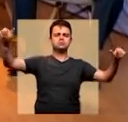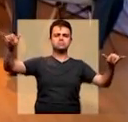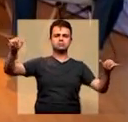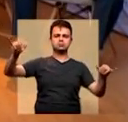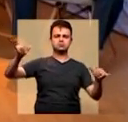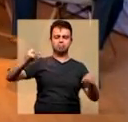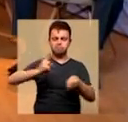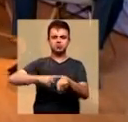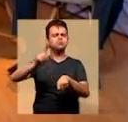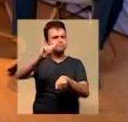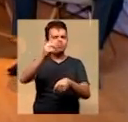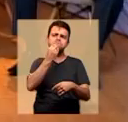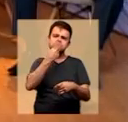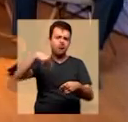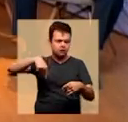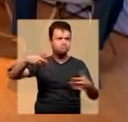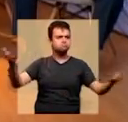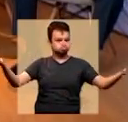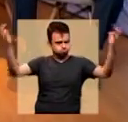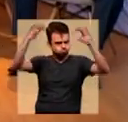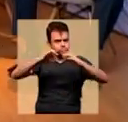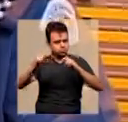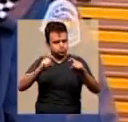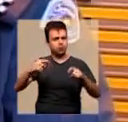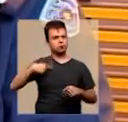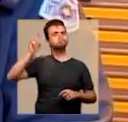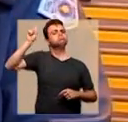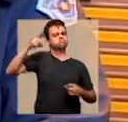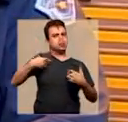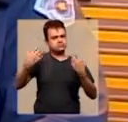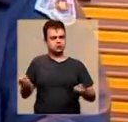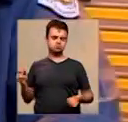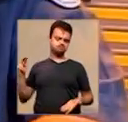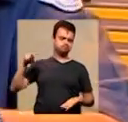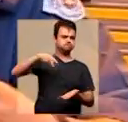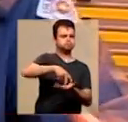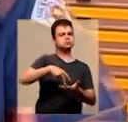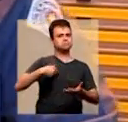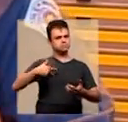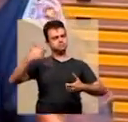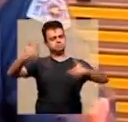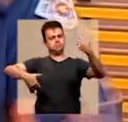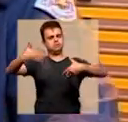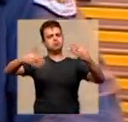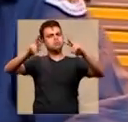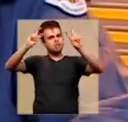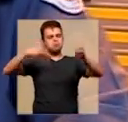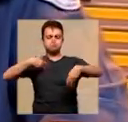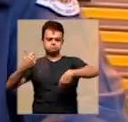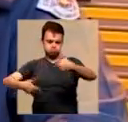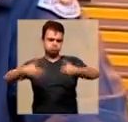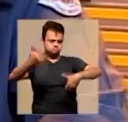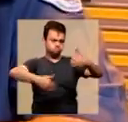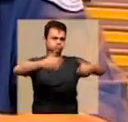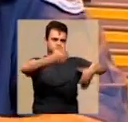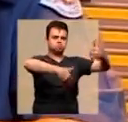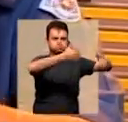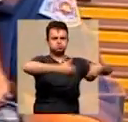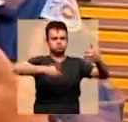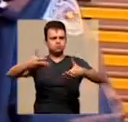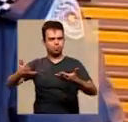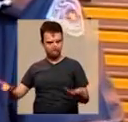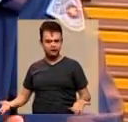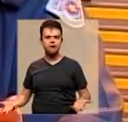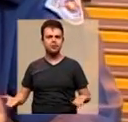uma audiência pública aqui na Casa Legislativa, eu me coloco à disposição, né? Conversar, debater esse assunto, verificar